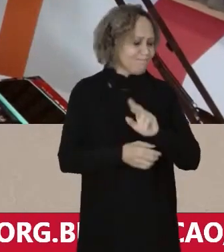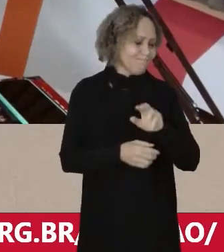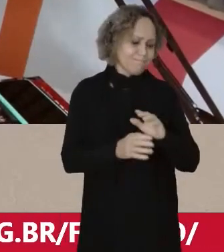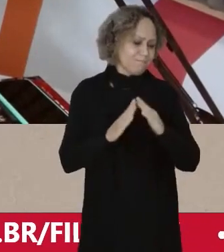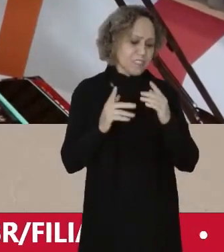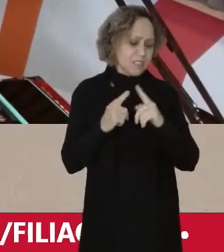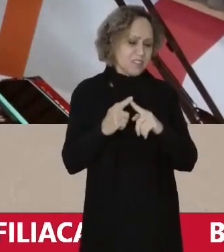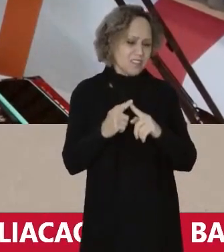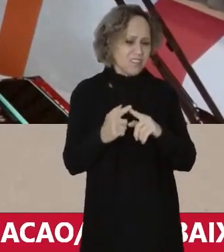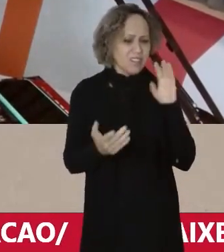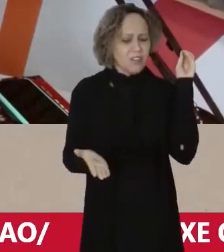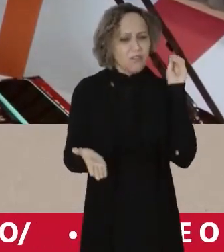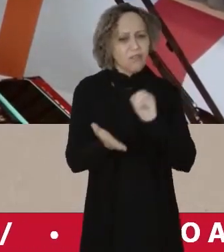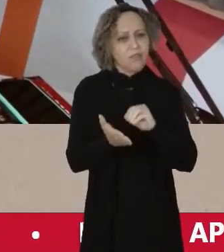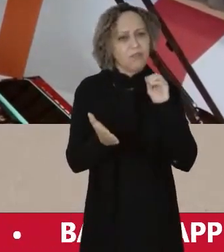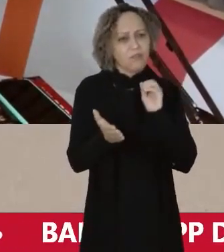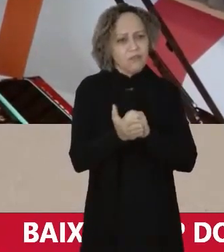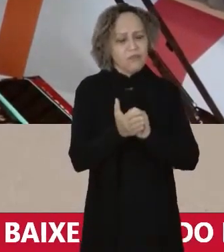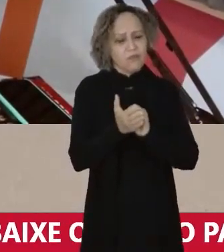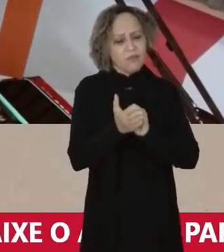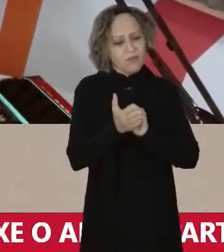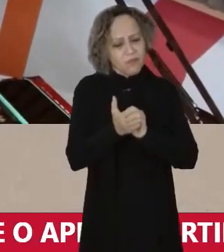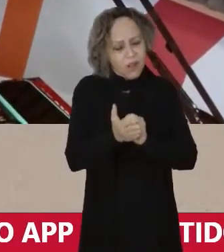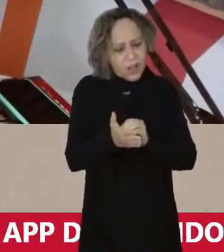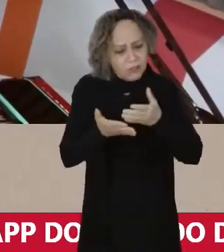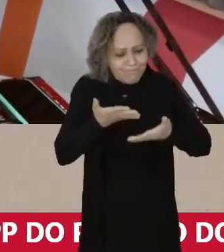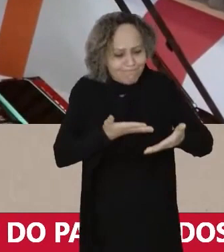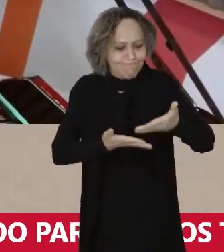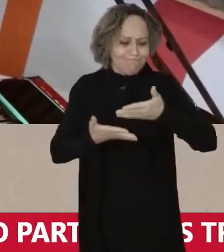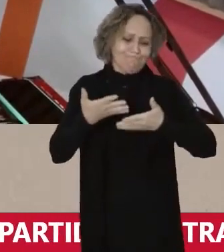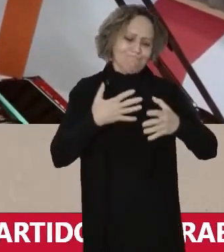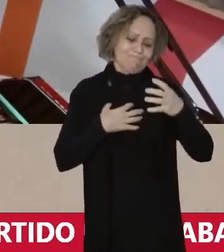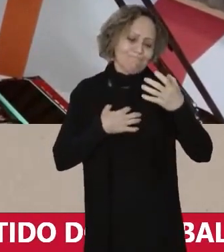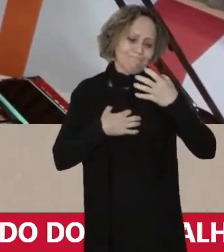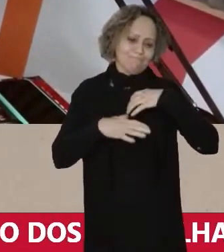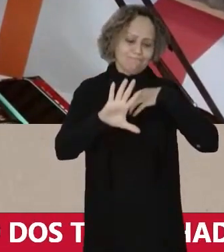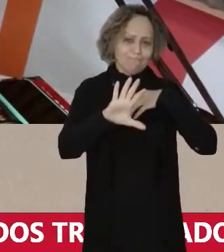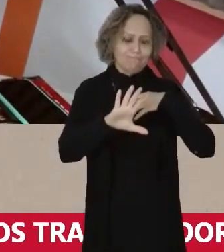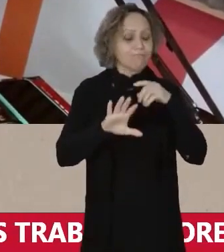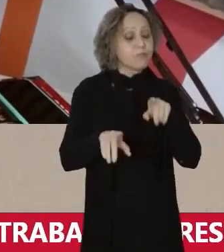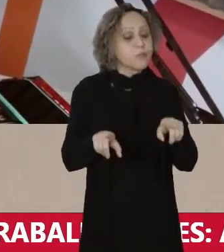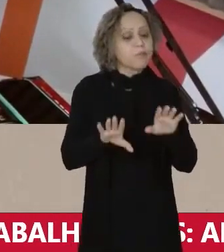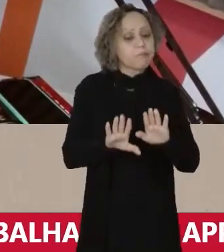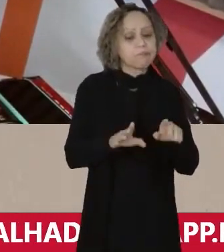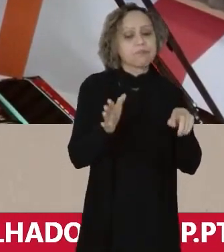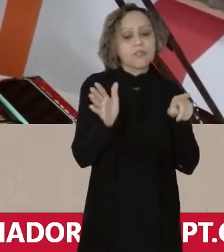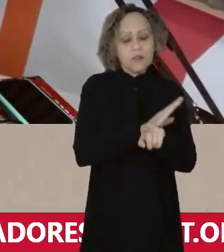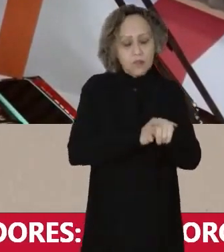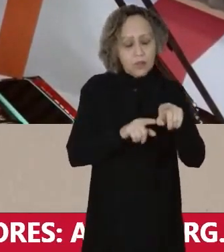A intolerância, né? Ela entra nesse momento. E o senhor foi assessor também especial de políticas sociais em